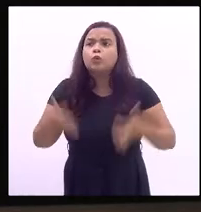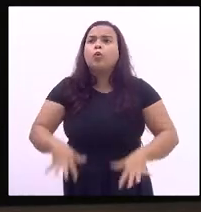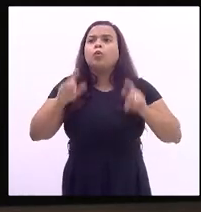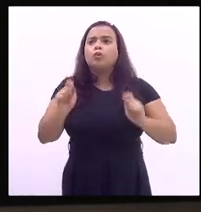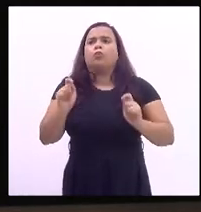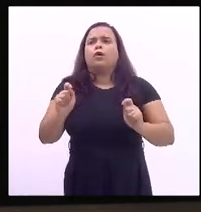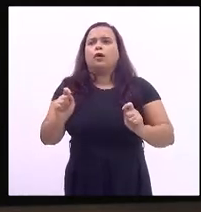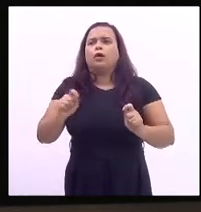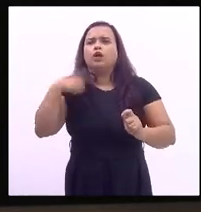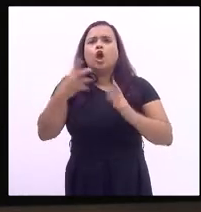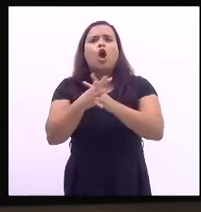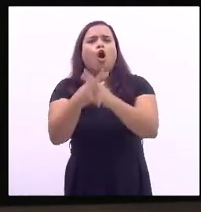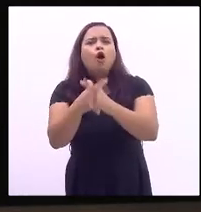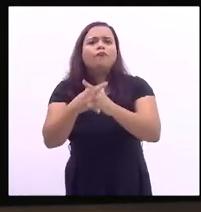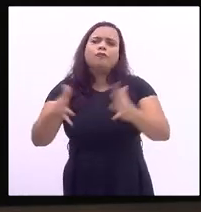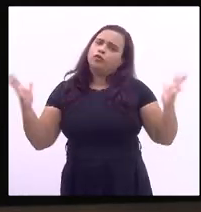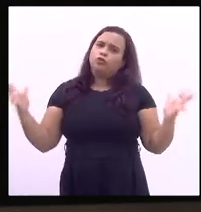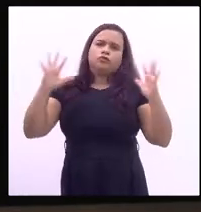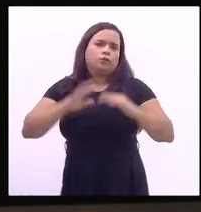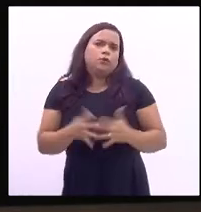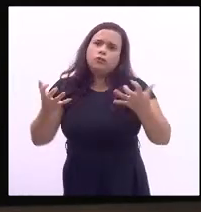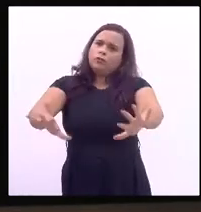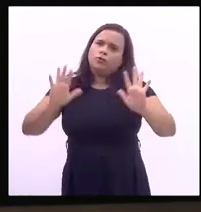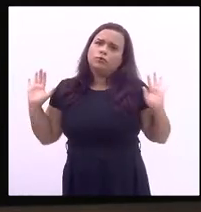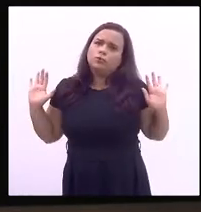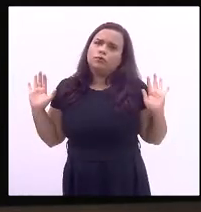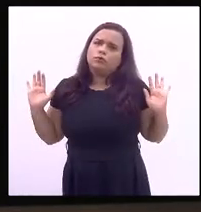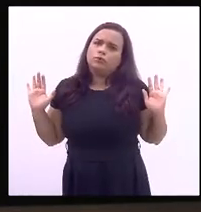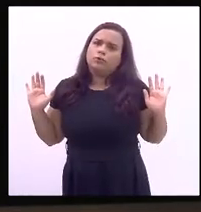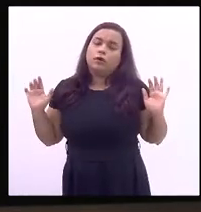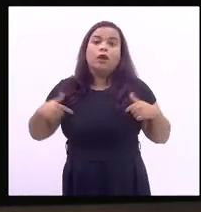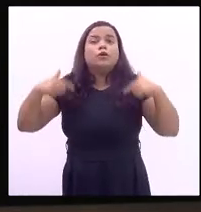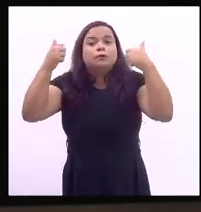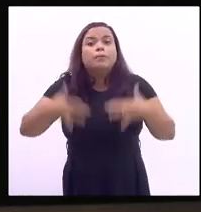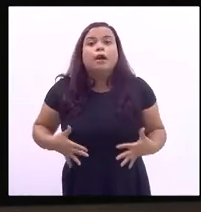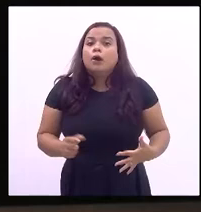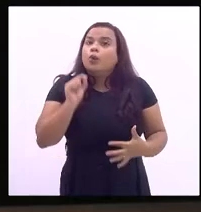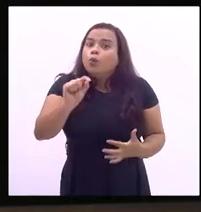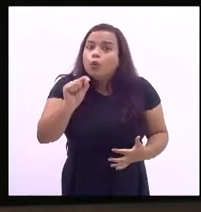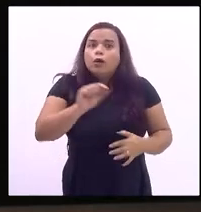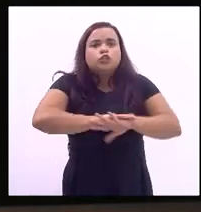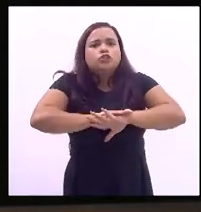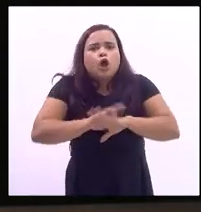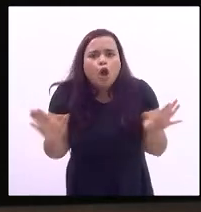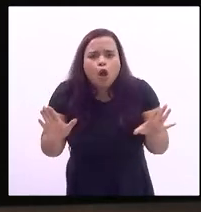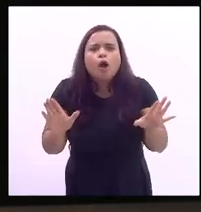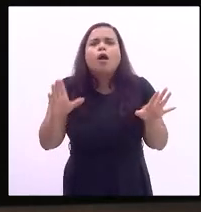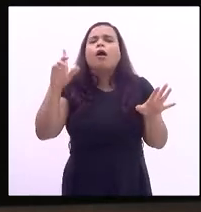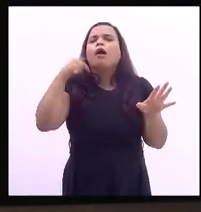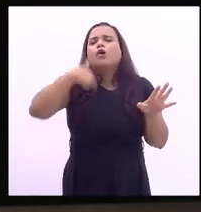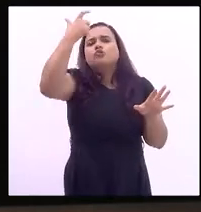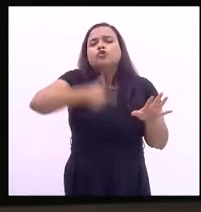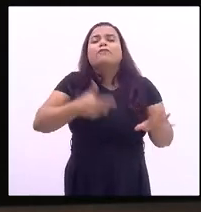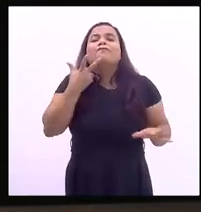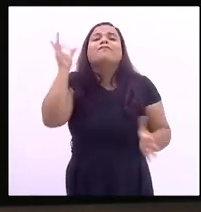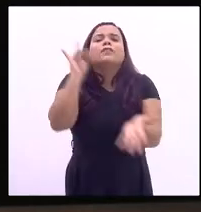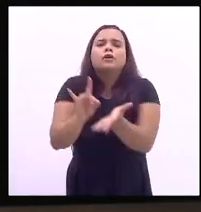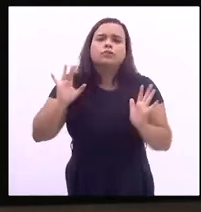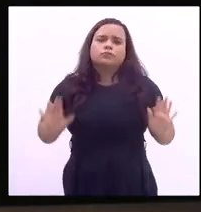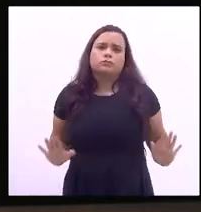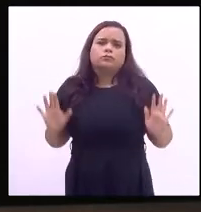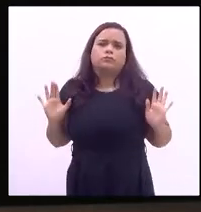gente confunda alhos com bugalhos é a única coisa que eu tô querendo dizer isso eu tô sendo